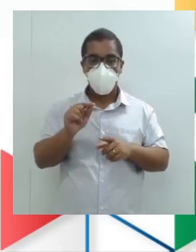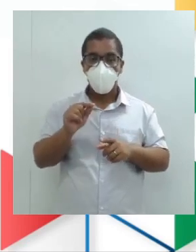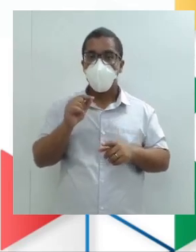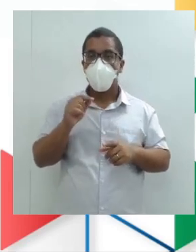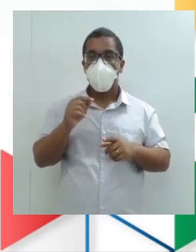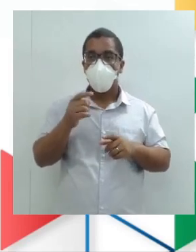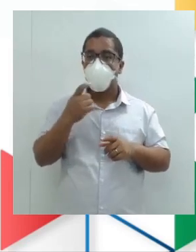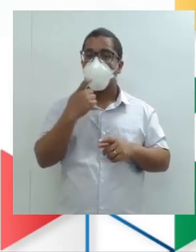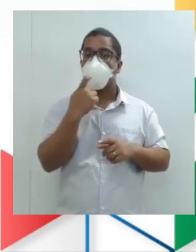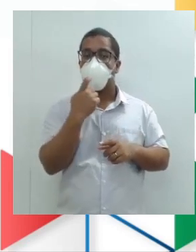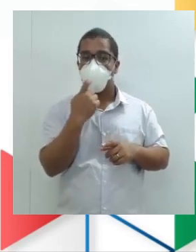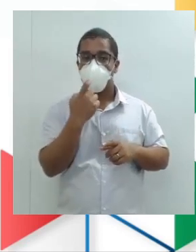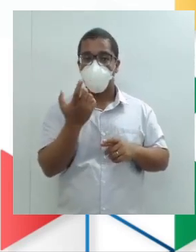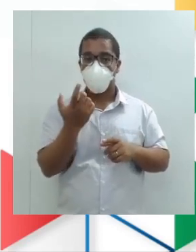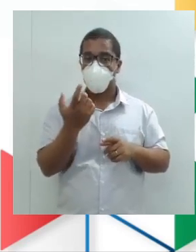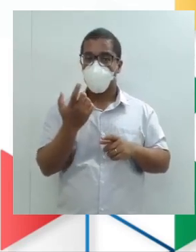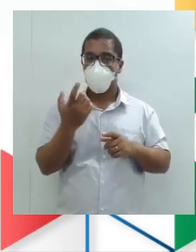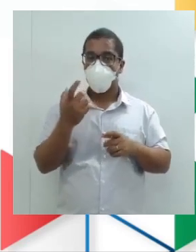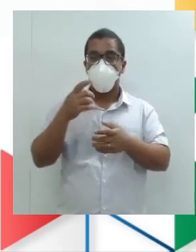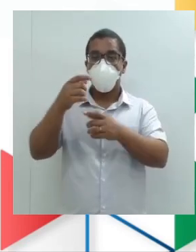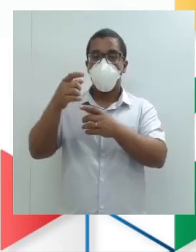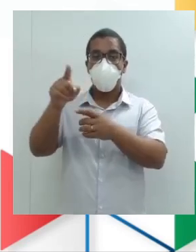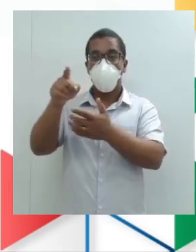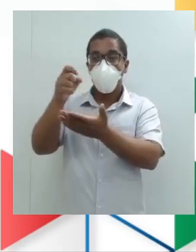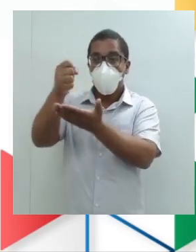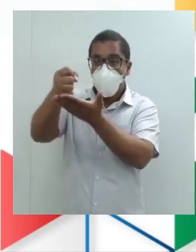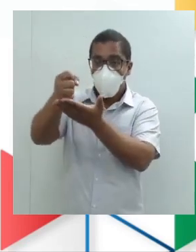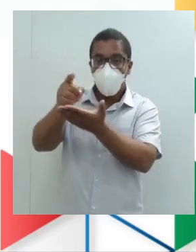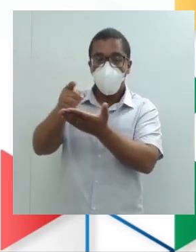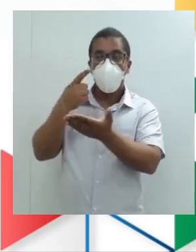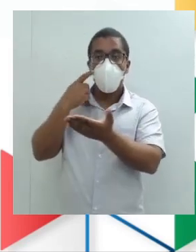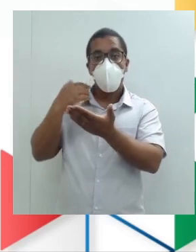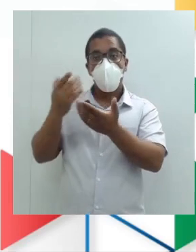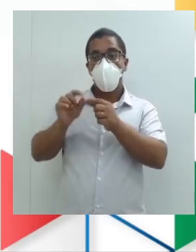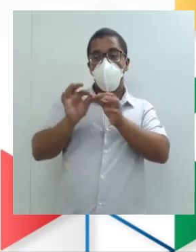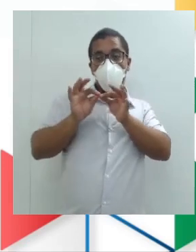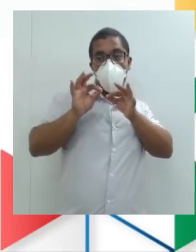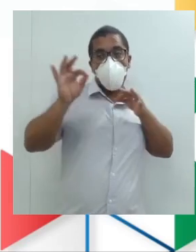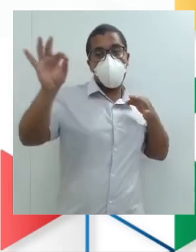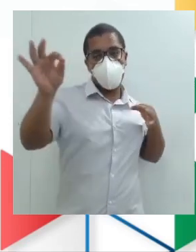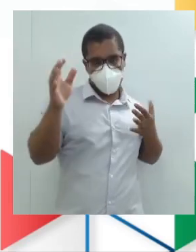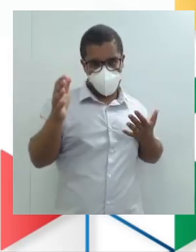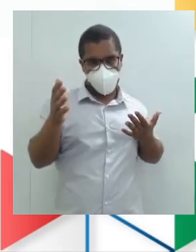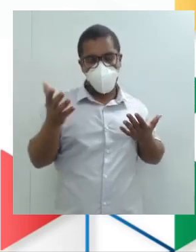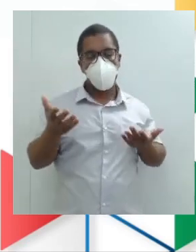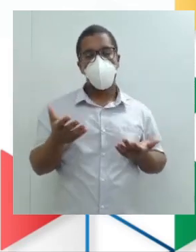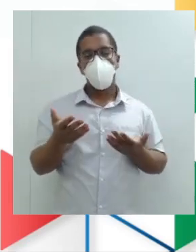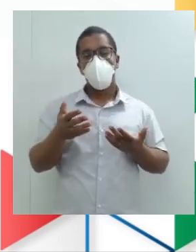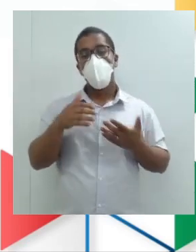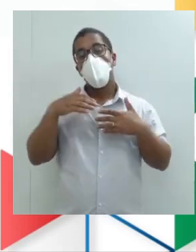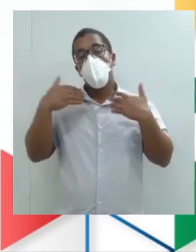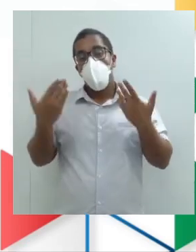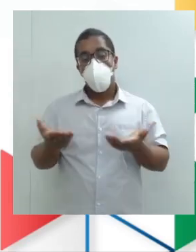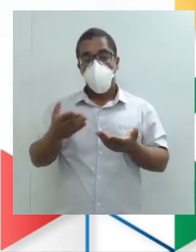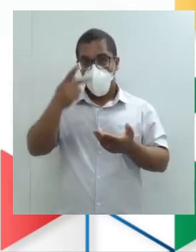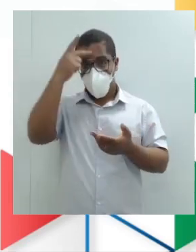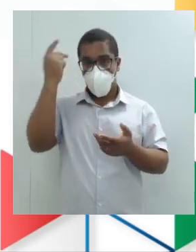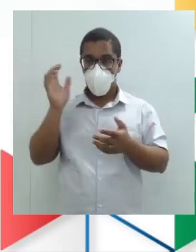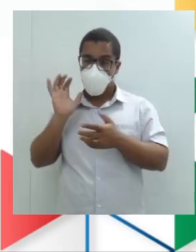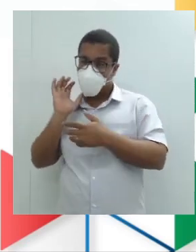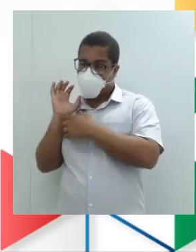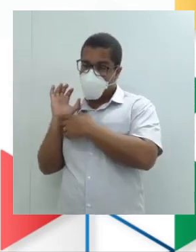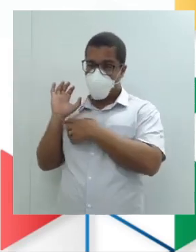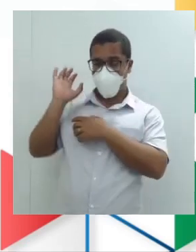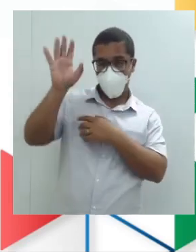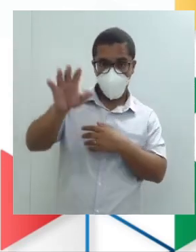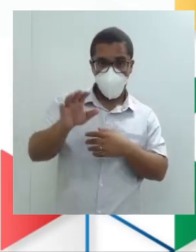perto, né, das marcas, ou quem vai mais longe, melhor falando, né, ou quem arremessa, quem